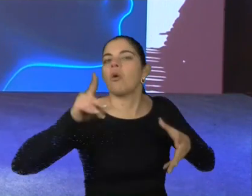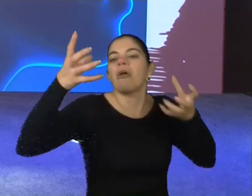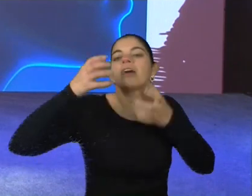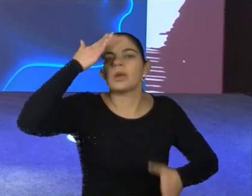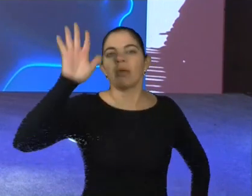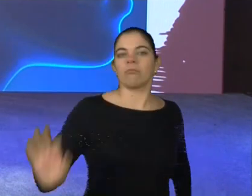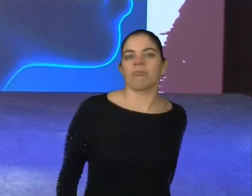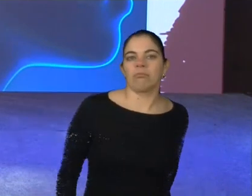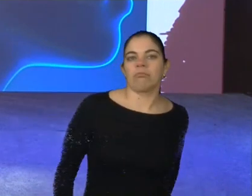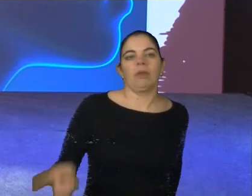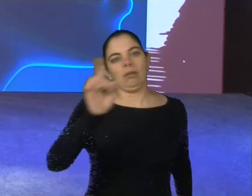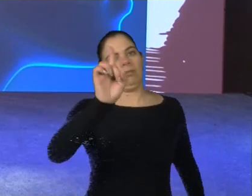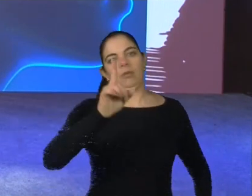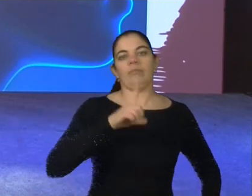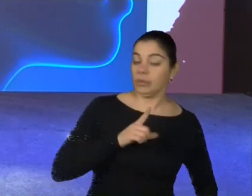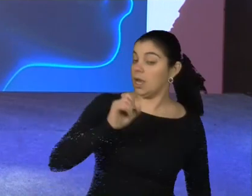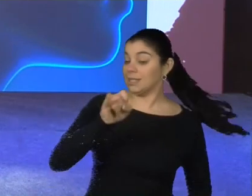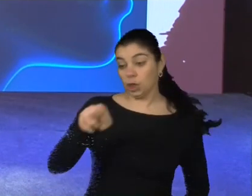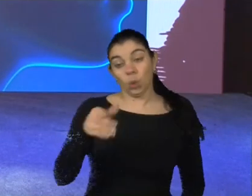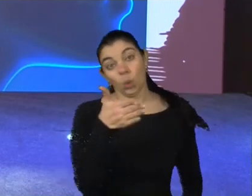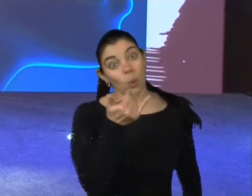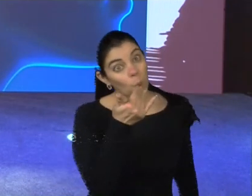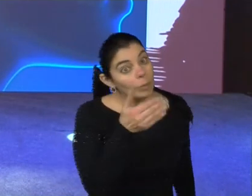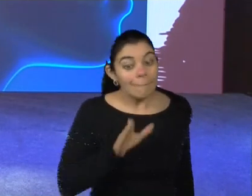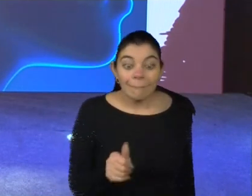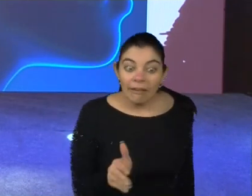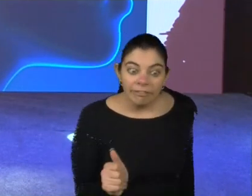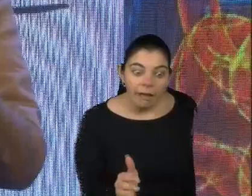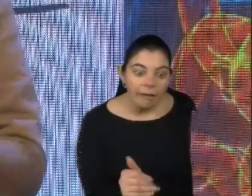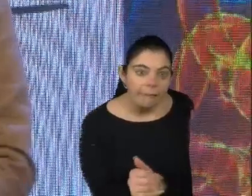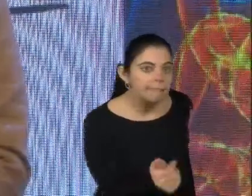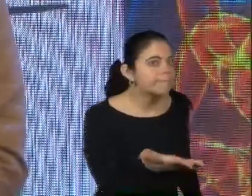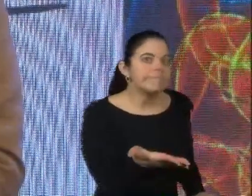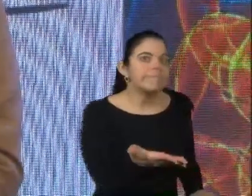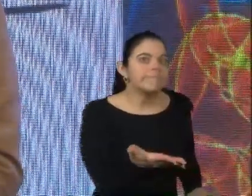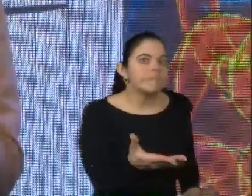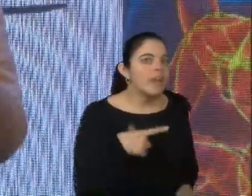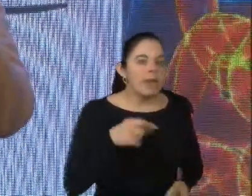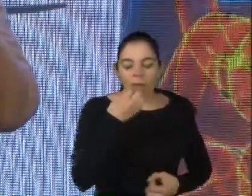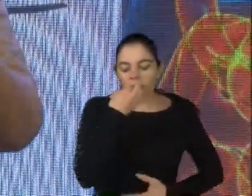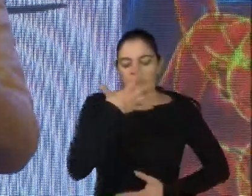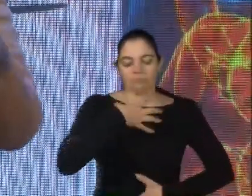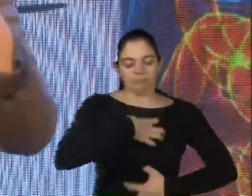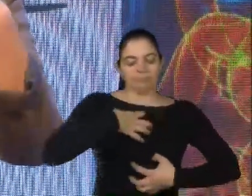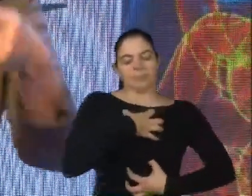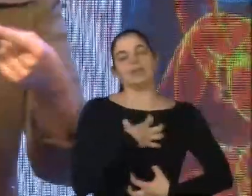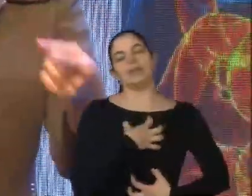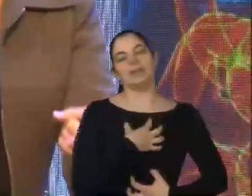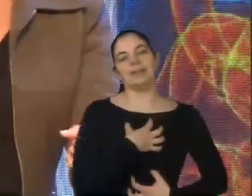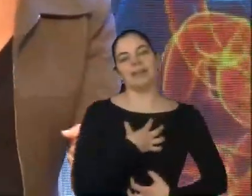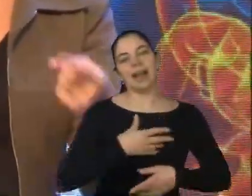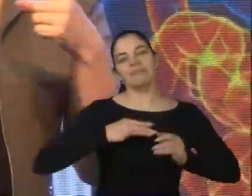que o que você come, a produção das suas bactérias, estão relacionadas com o seu bem-estar e estão